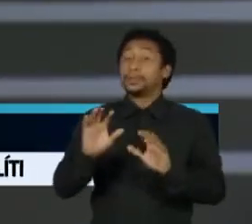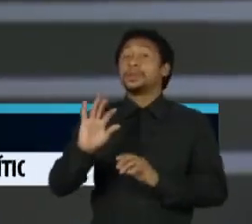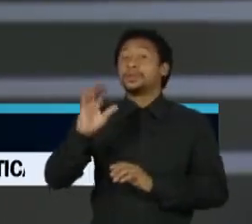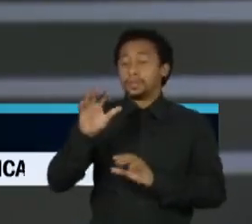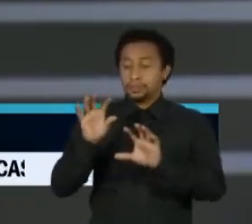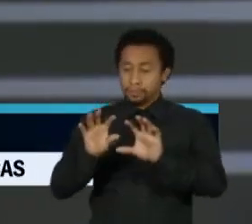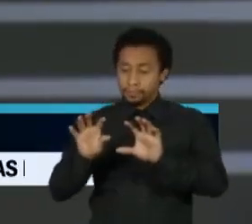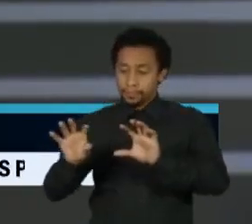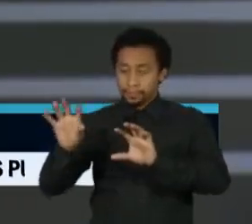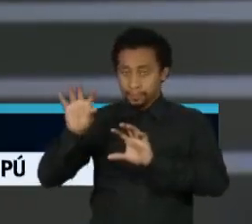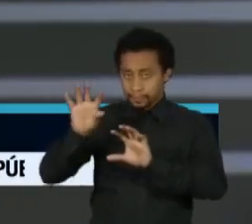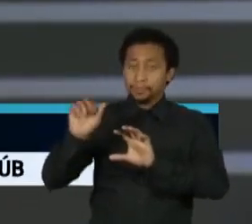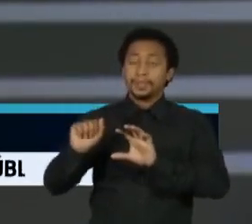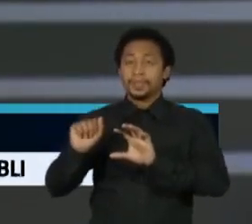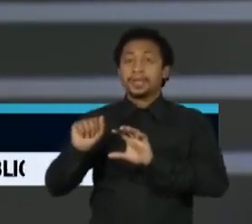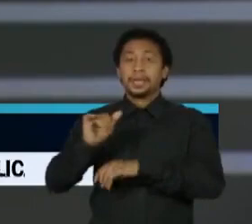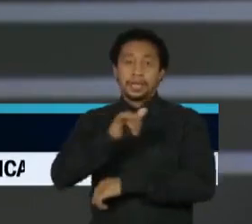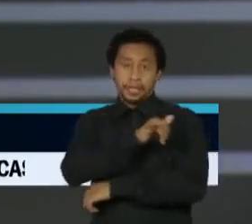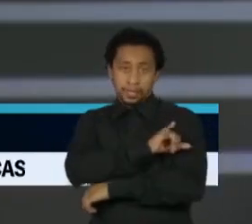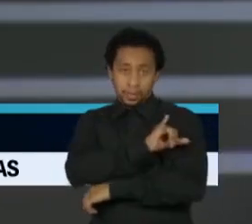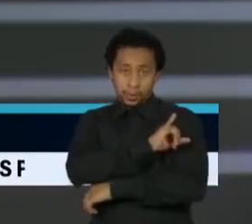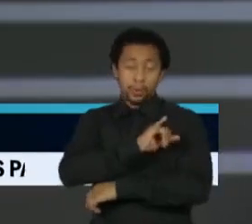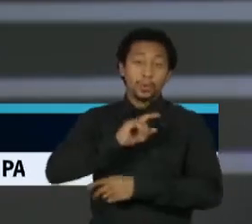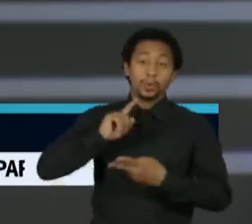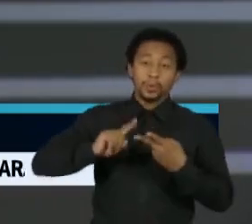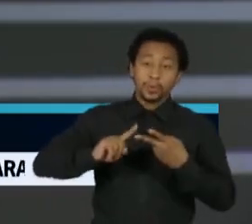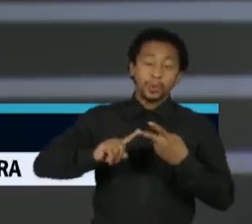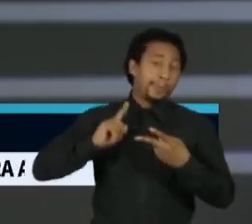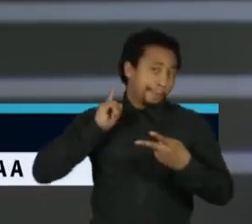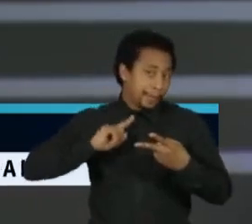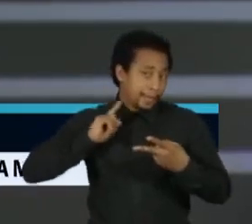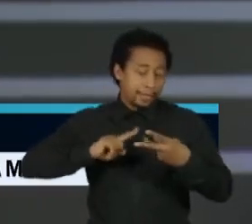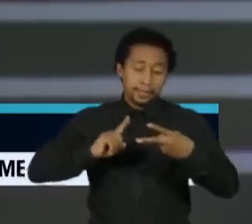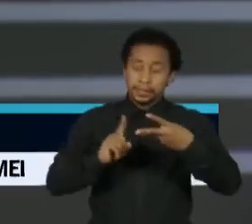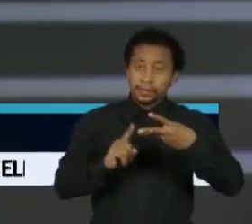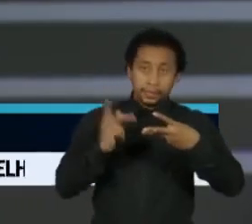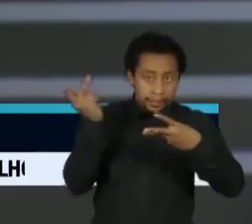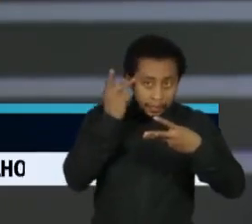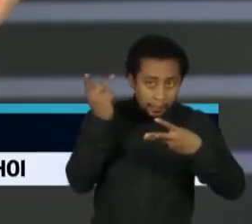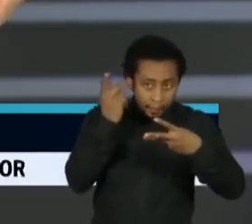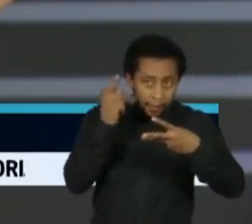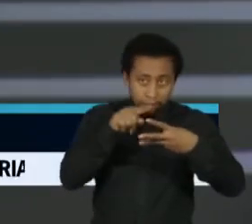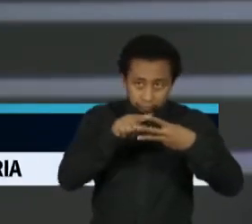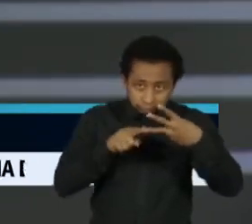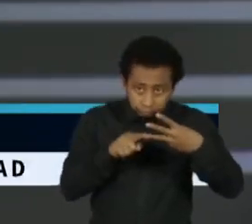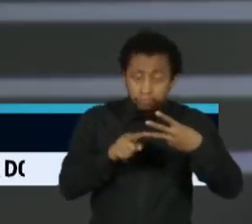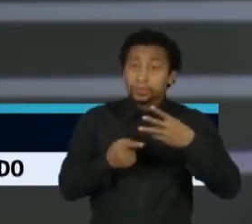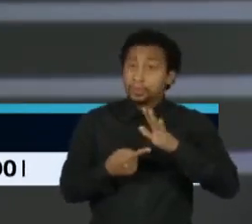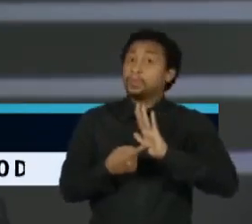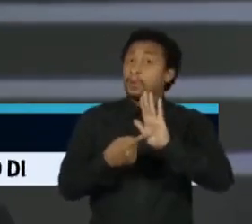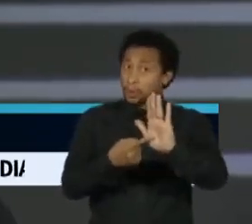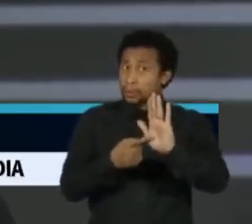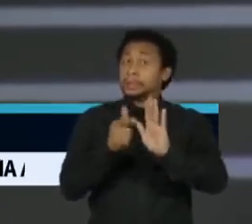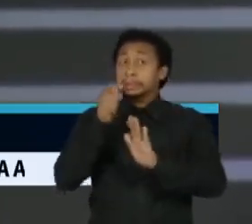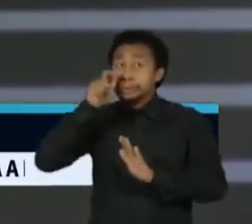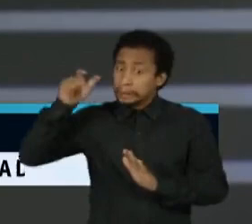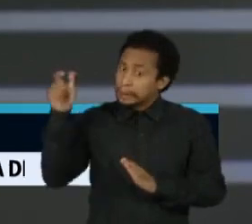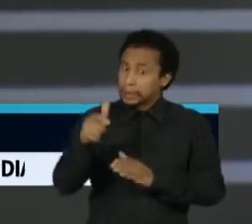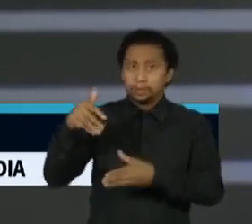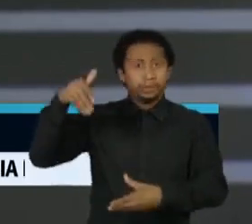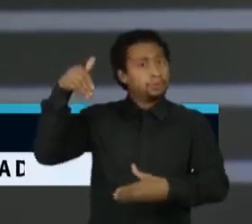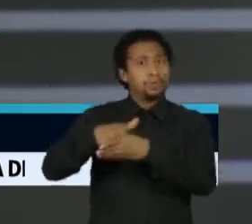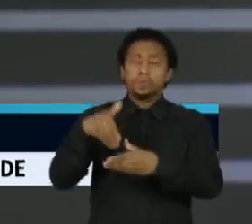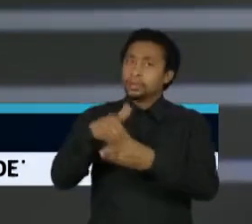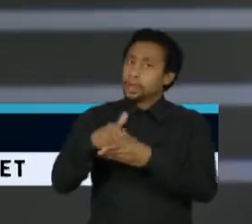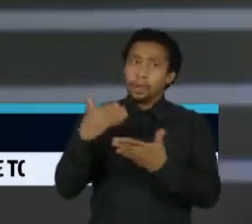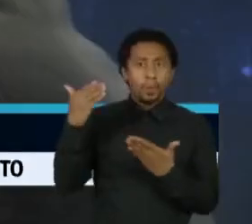Janeiro, Minas e São Paulo, estão mostrando uma mudança na tendência histórica em relação às últimas eleições. Ou seja, o